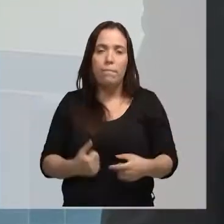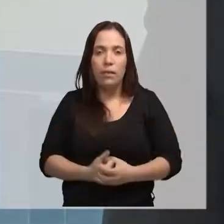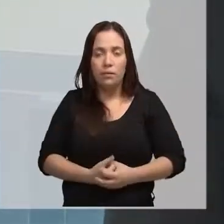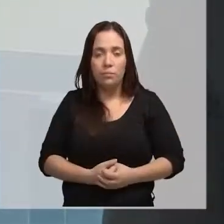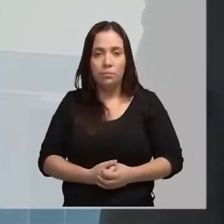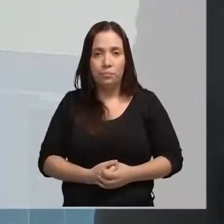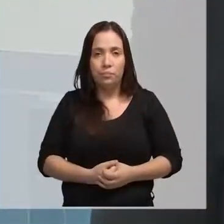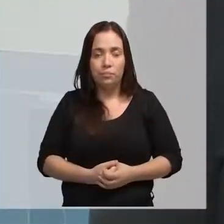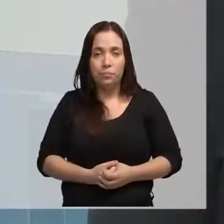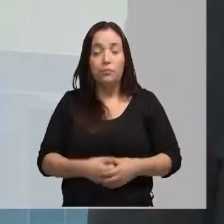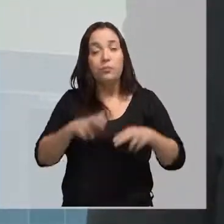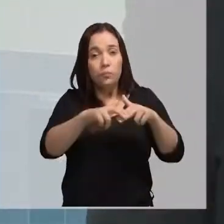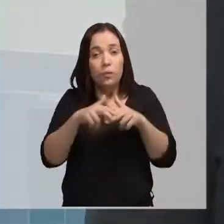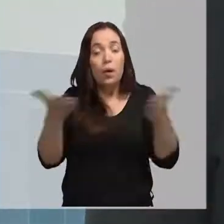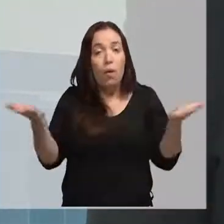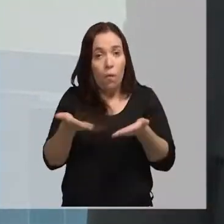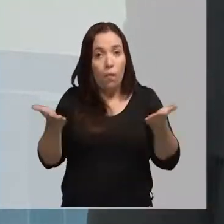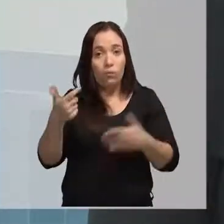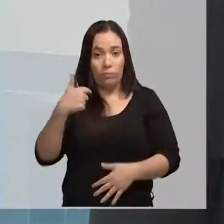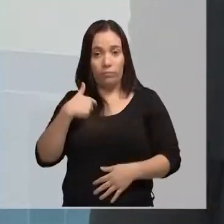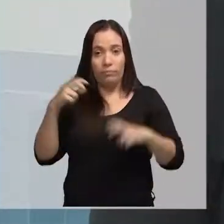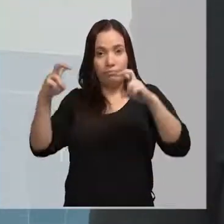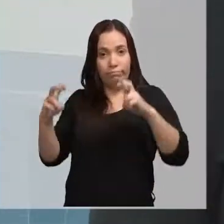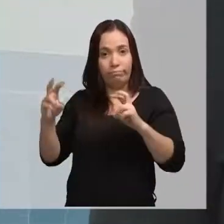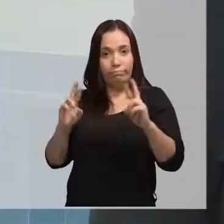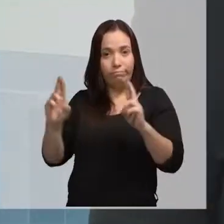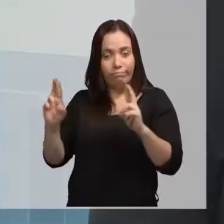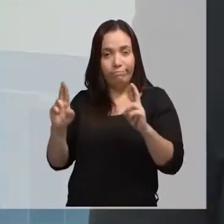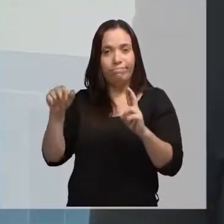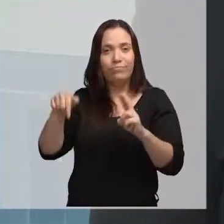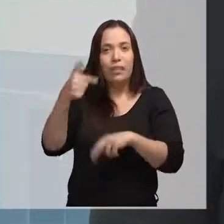gente busca aqui, eu busco aqui no programa Pela Ordem há mais de 7 anos,